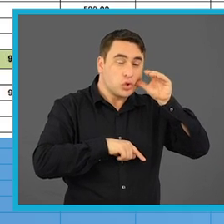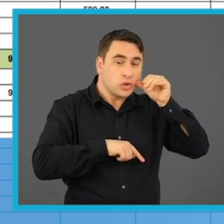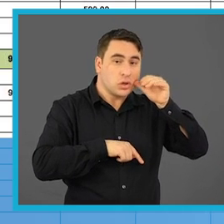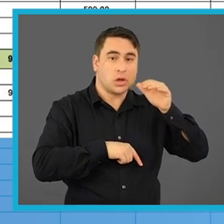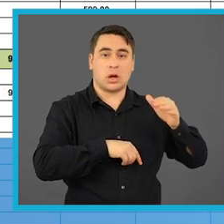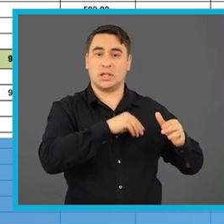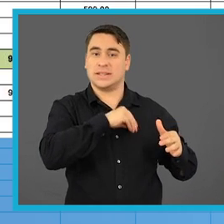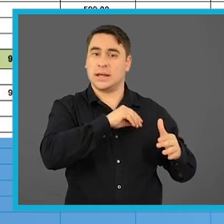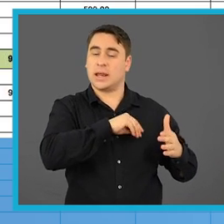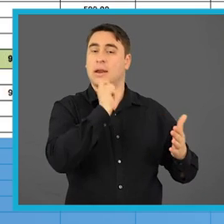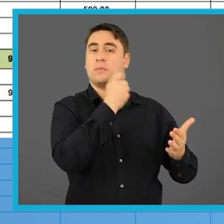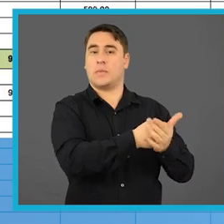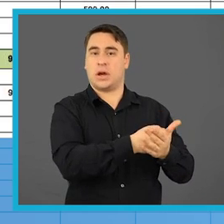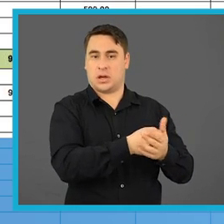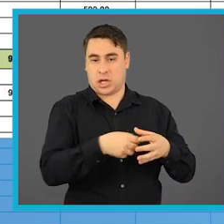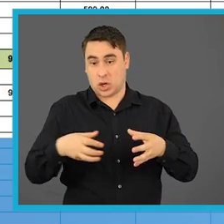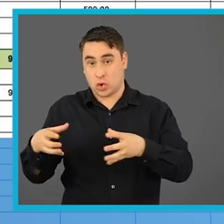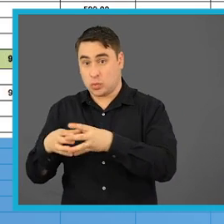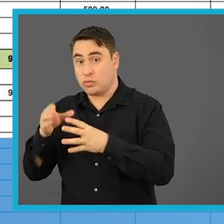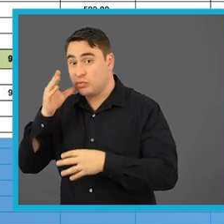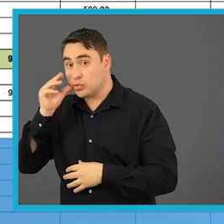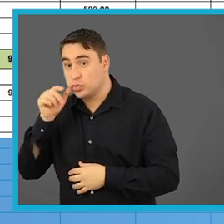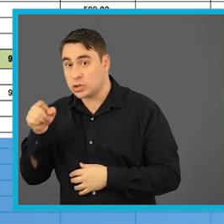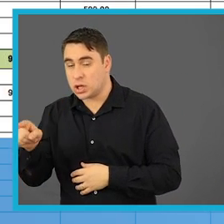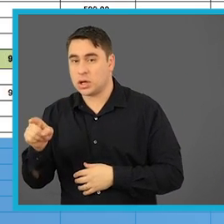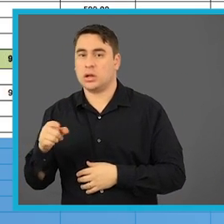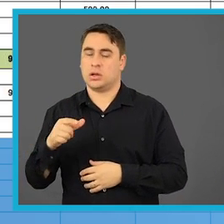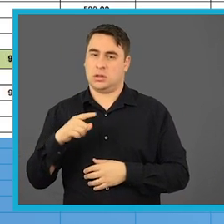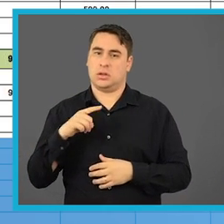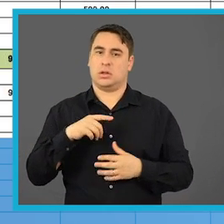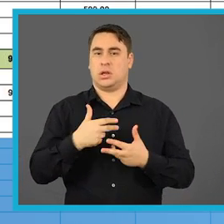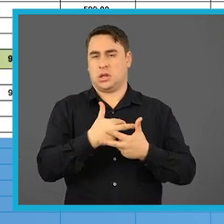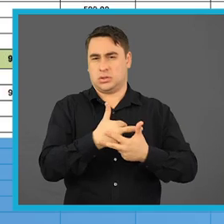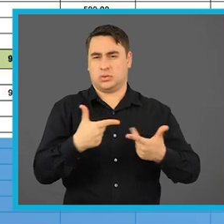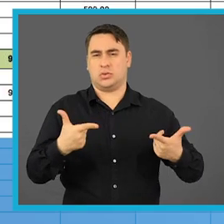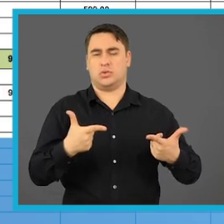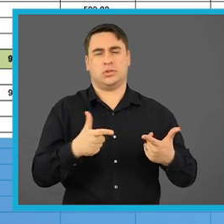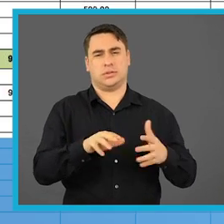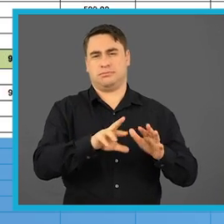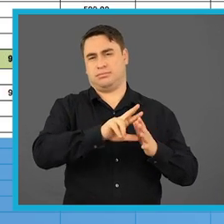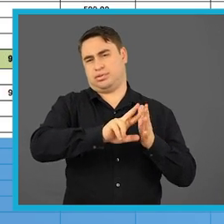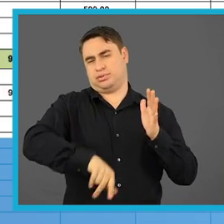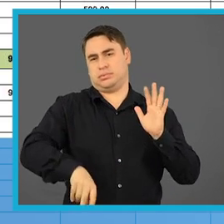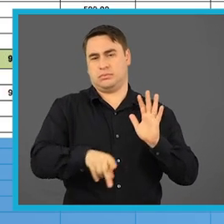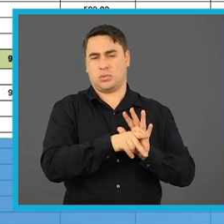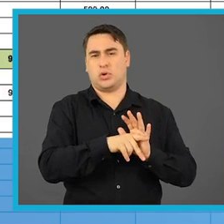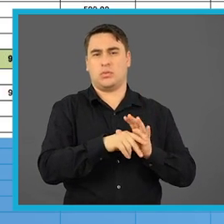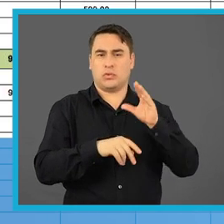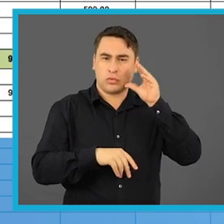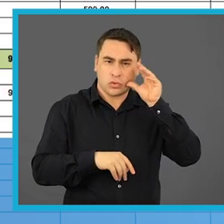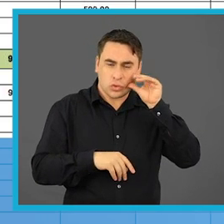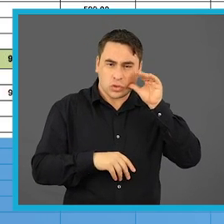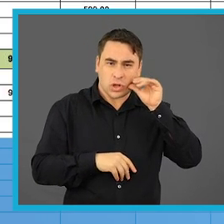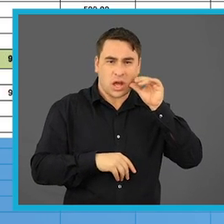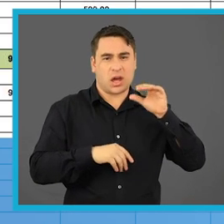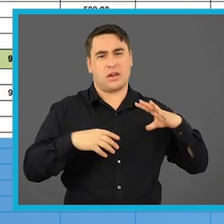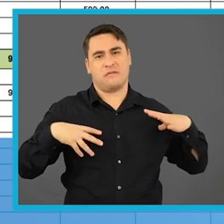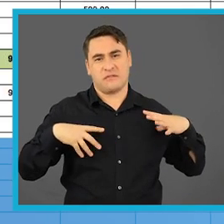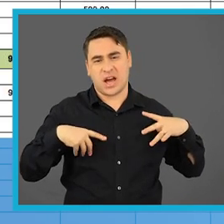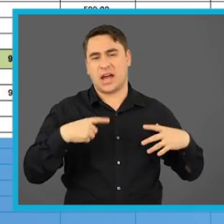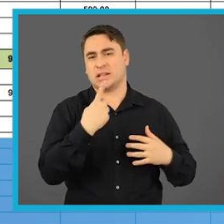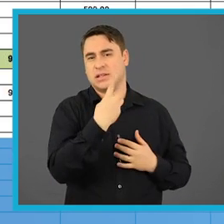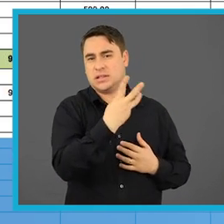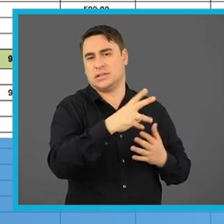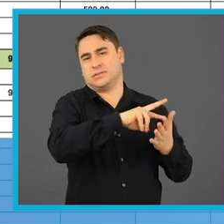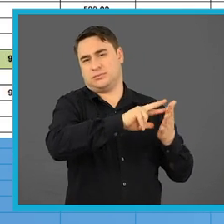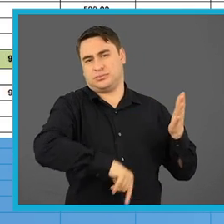estão incluídos no grupo funcionários, no qual temos a folha, adiantamento, vale, 13º, FGTS